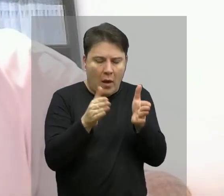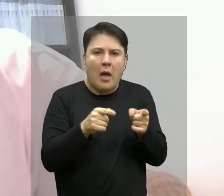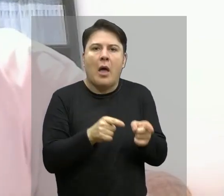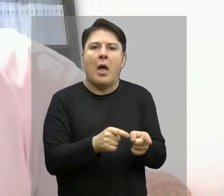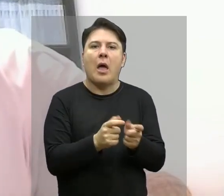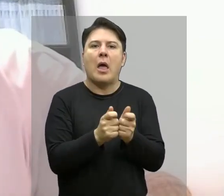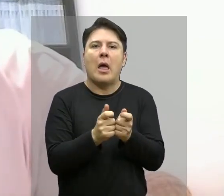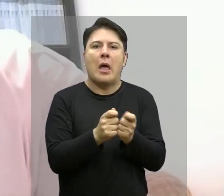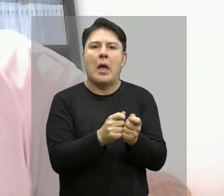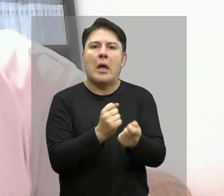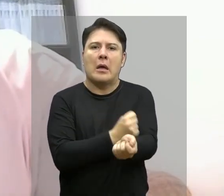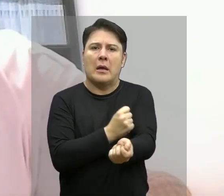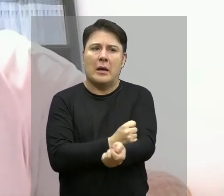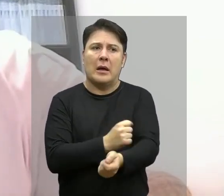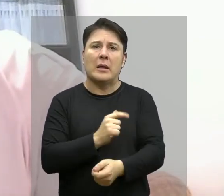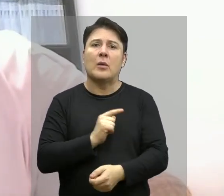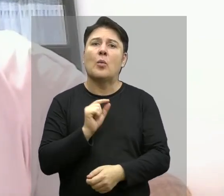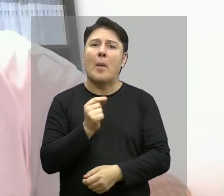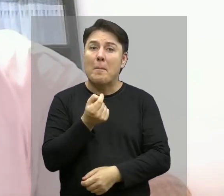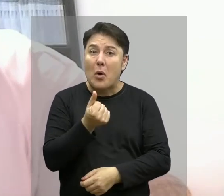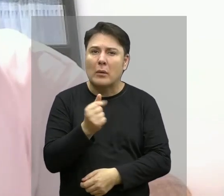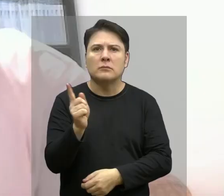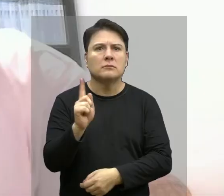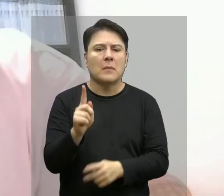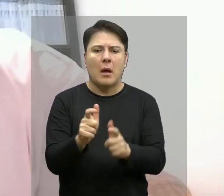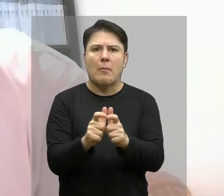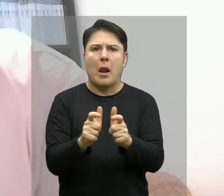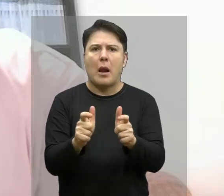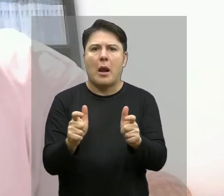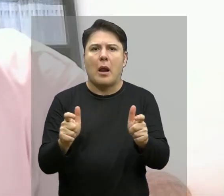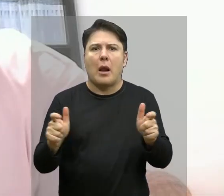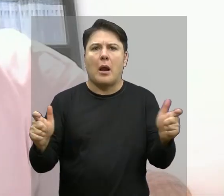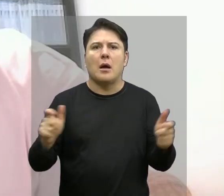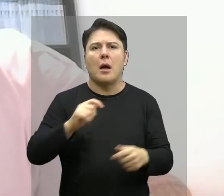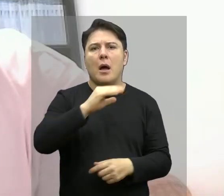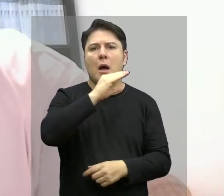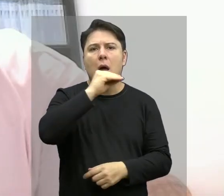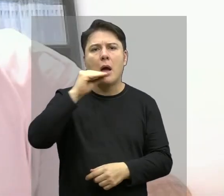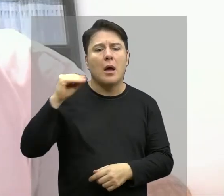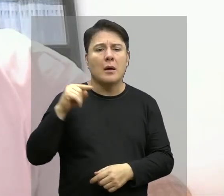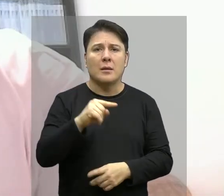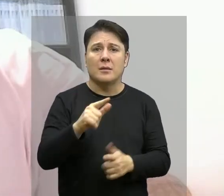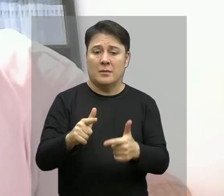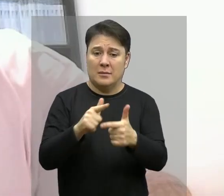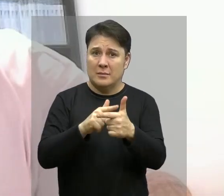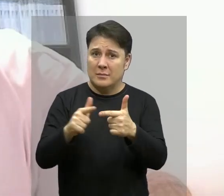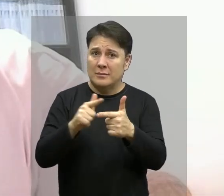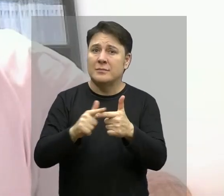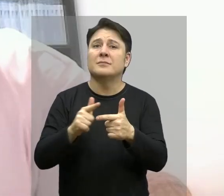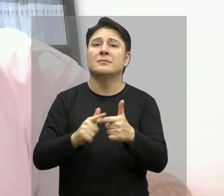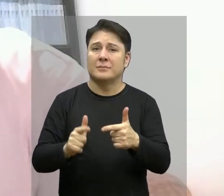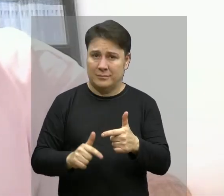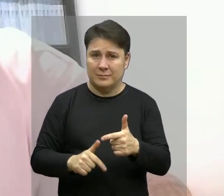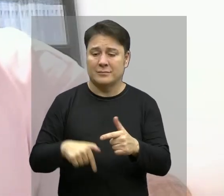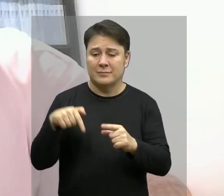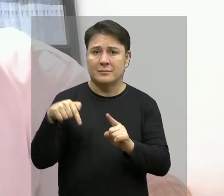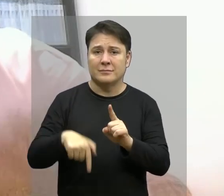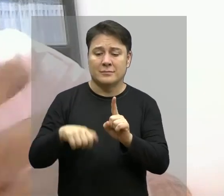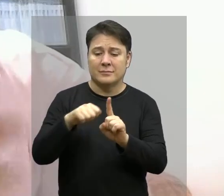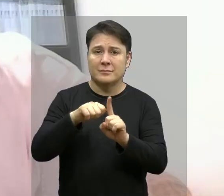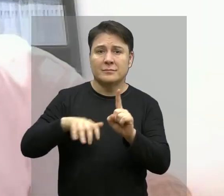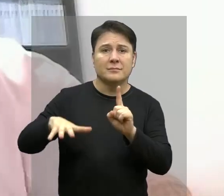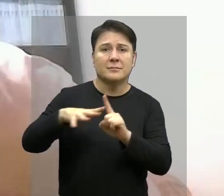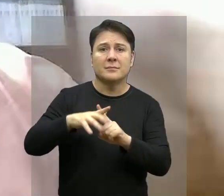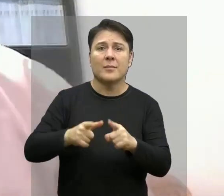que a gente tem, e não são poucos, de adolescente. E isso é um grande problema para a sociedade, porque